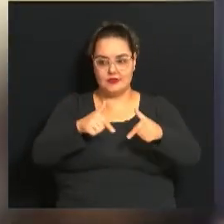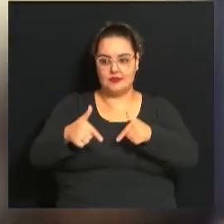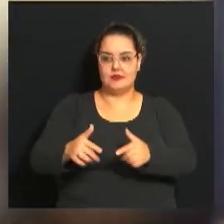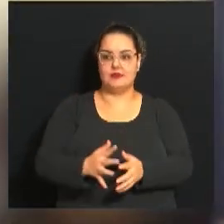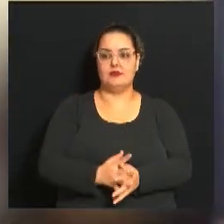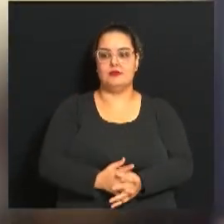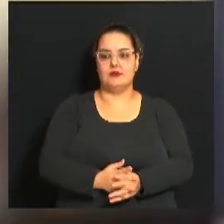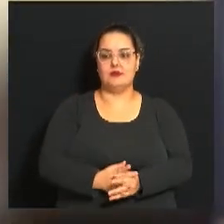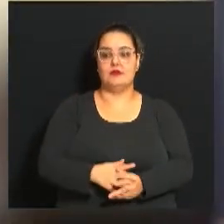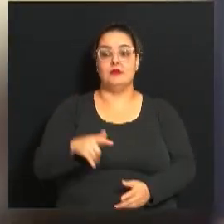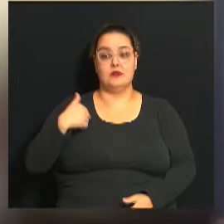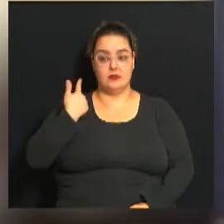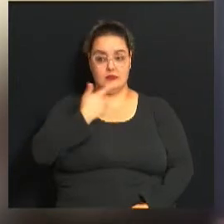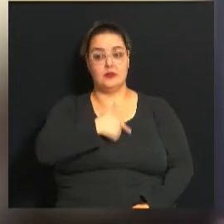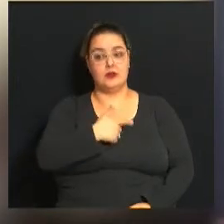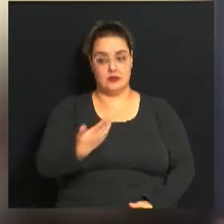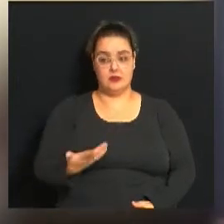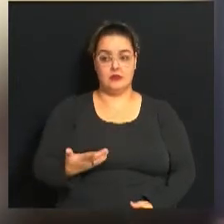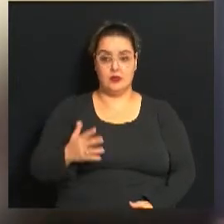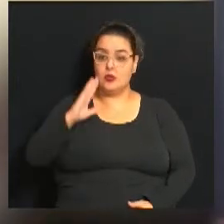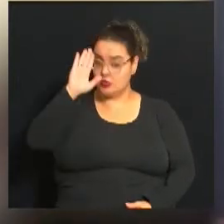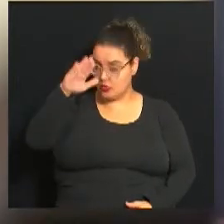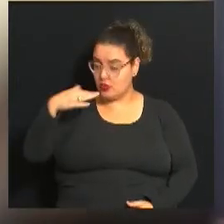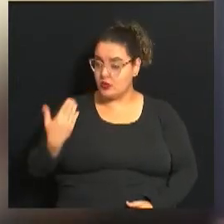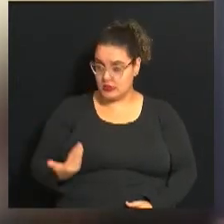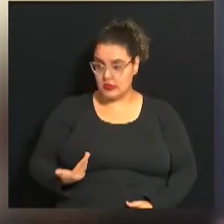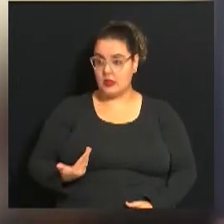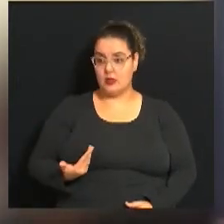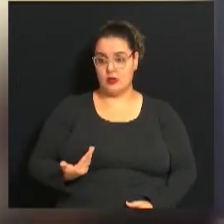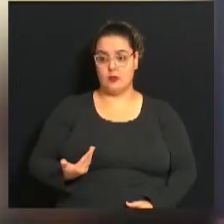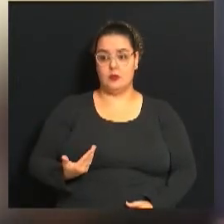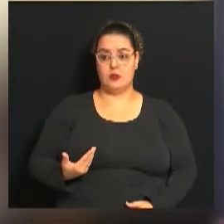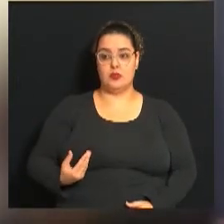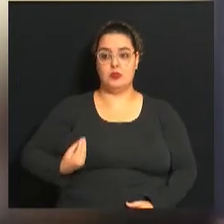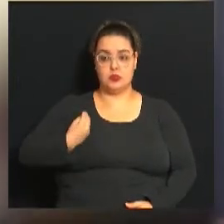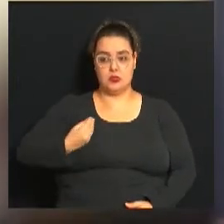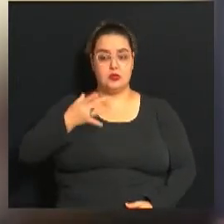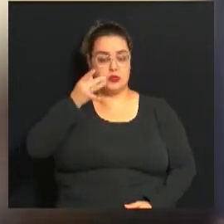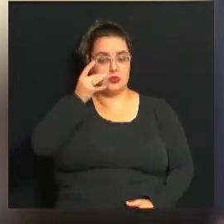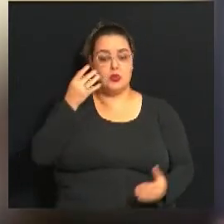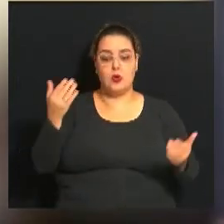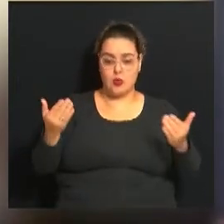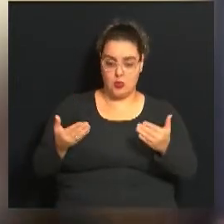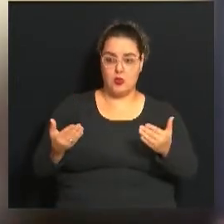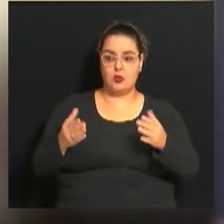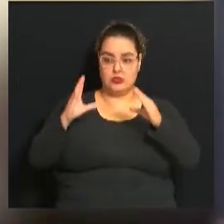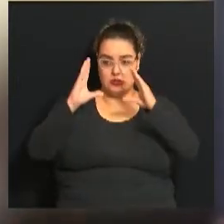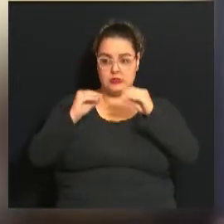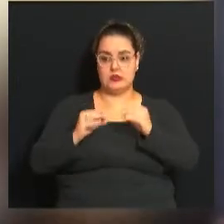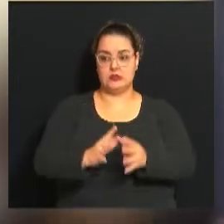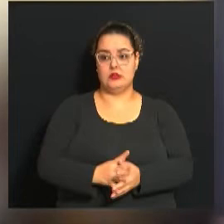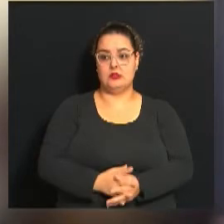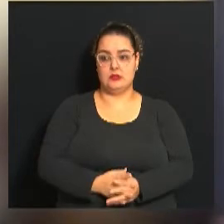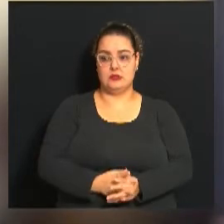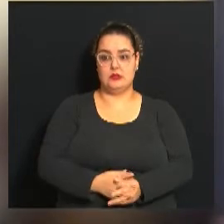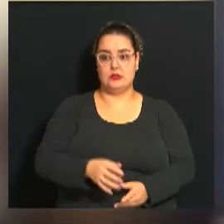é muita honra, né, nós estarmos aqui hoje, nessa noite. Eu,